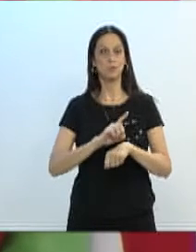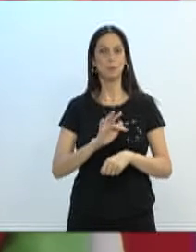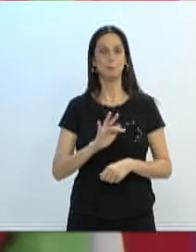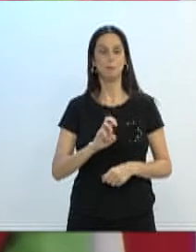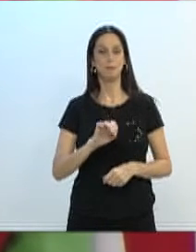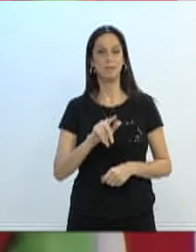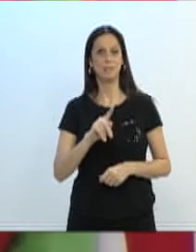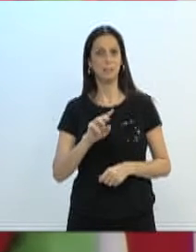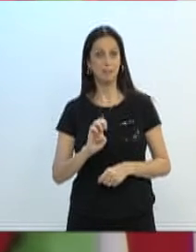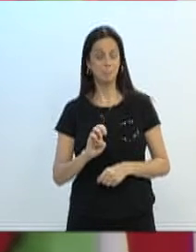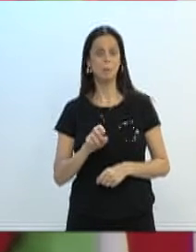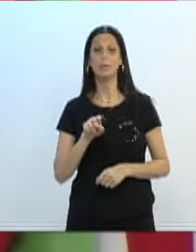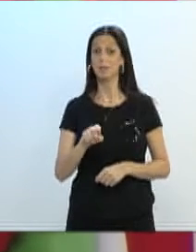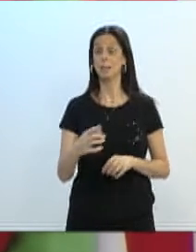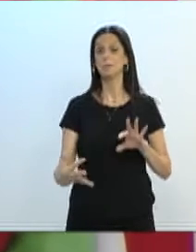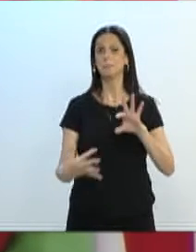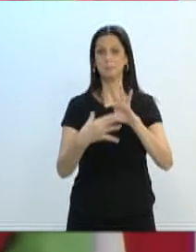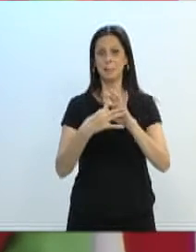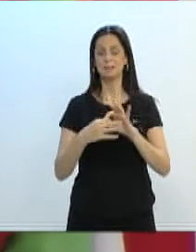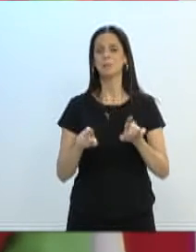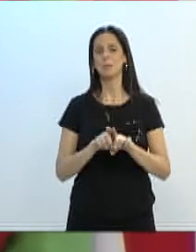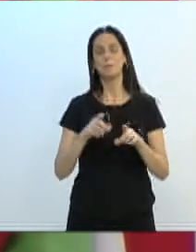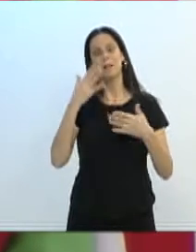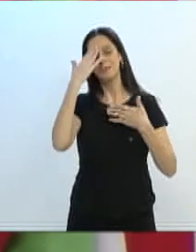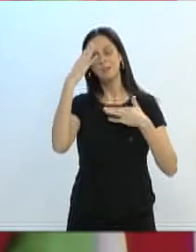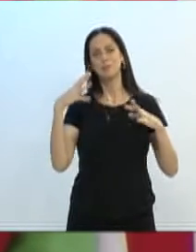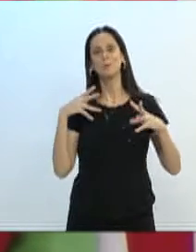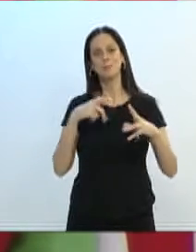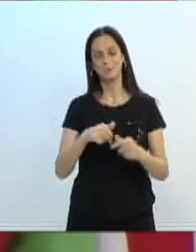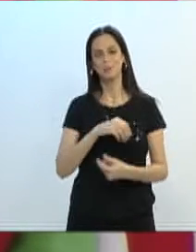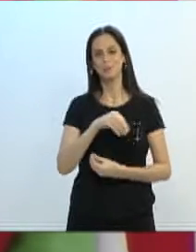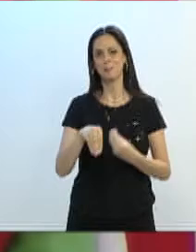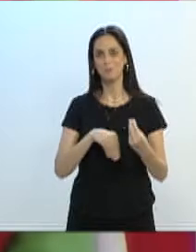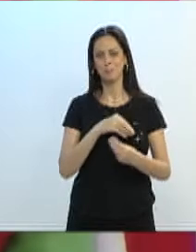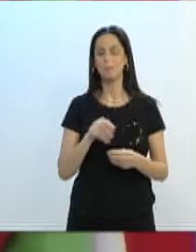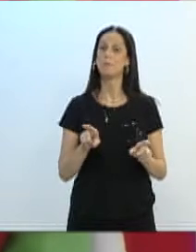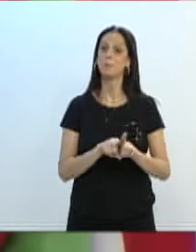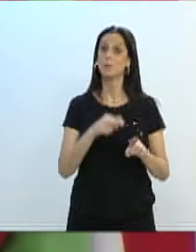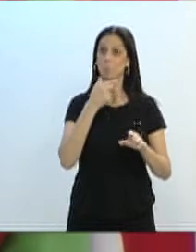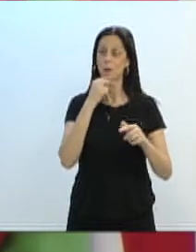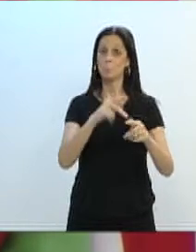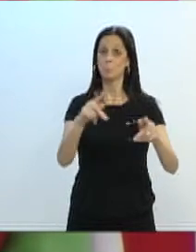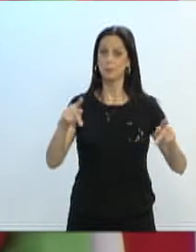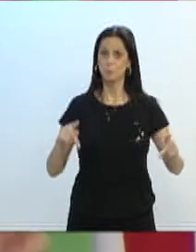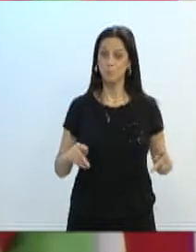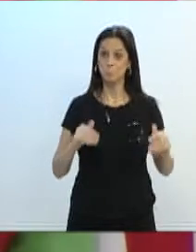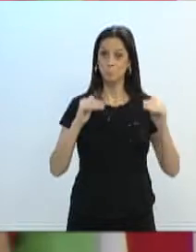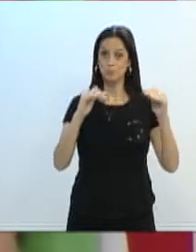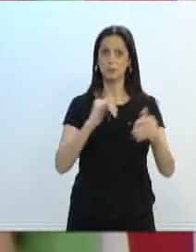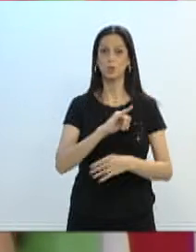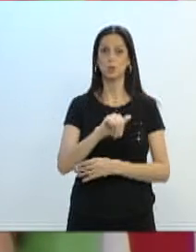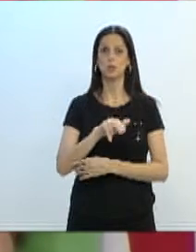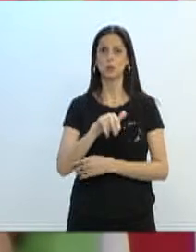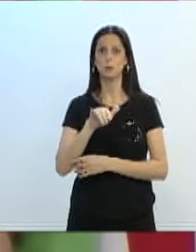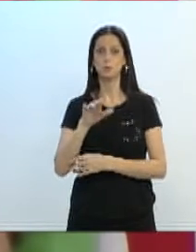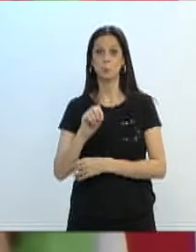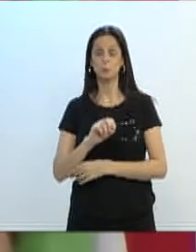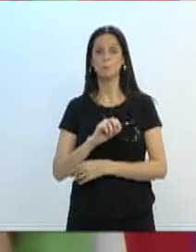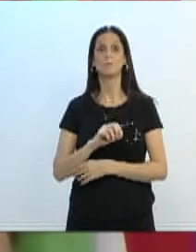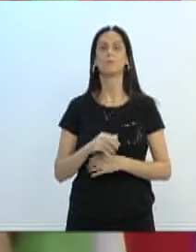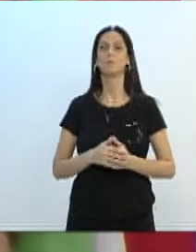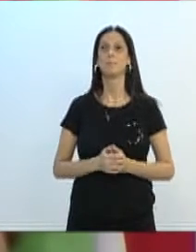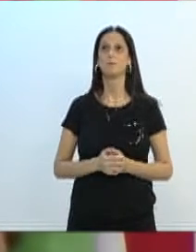Rodrigues, que é um grande parceiro. Assim como também agradeço o procurador Júlio, né, o procurador-geral do município, e o Rodrigo por